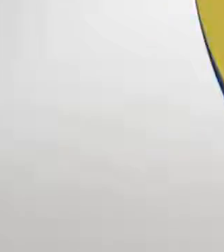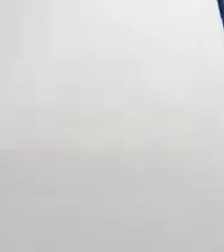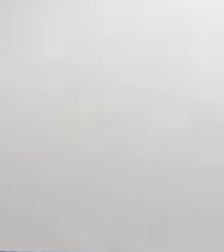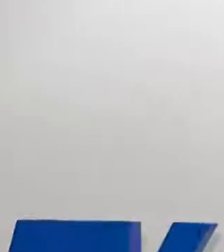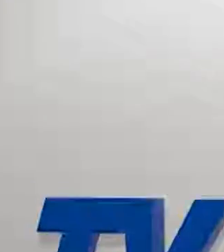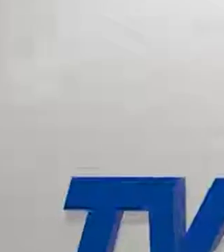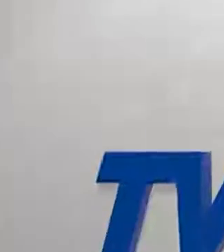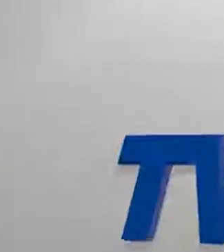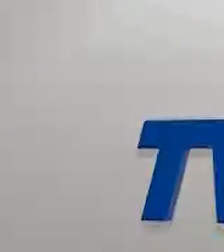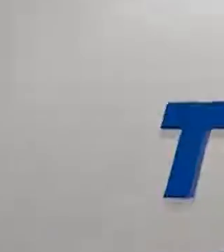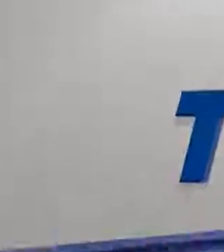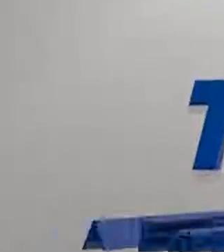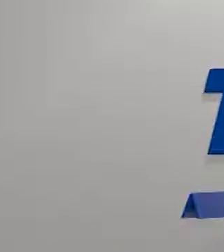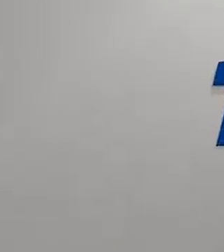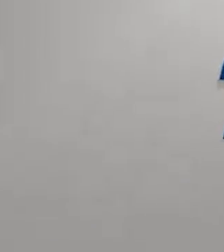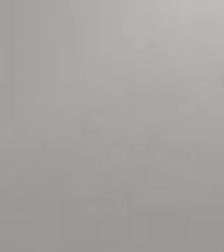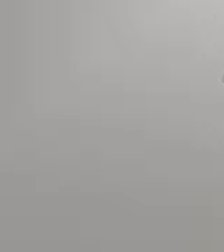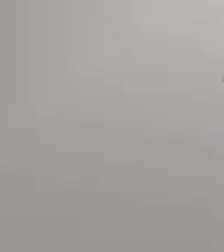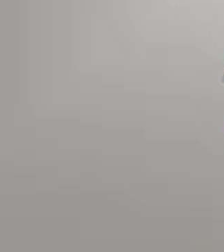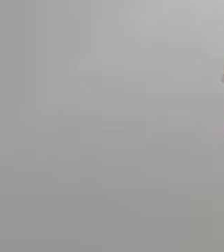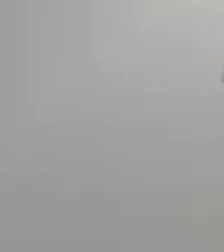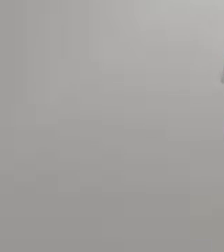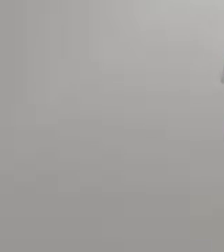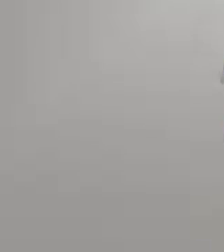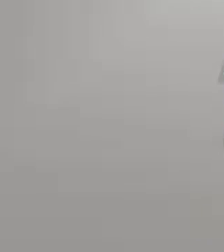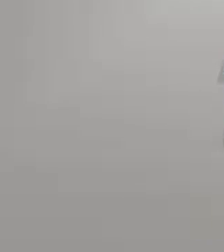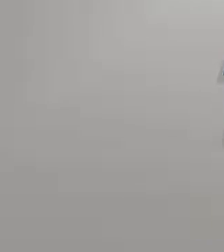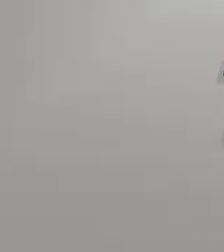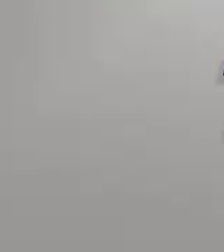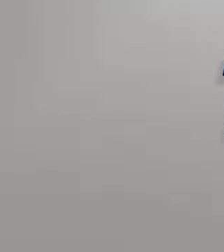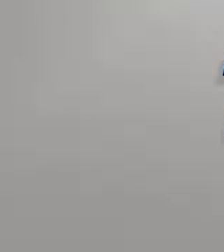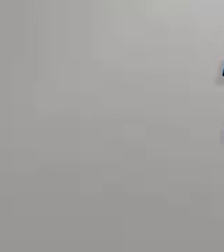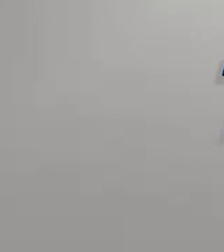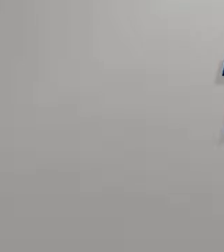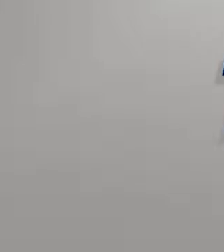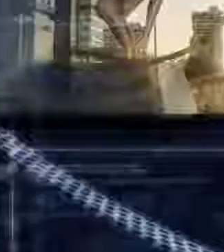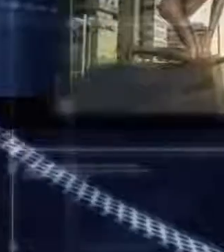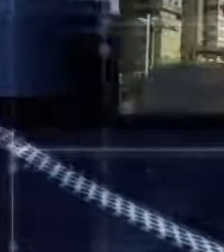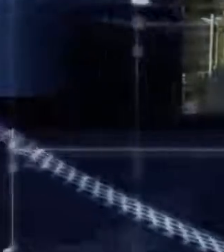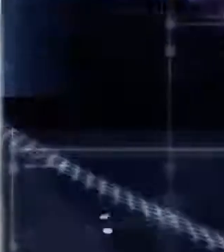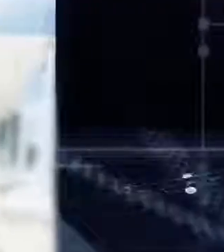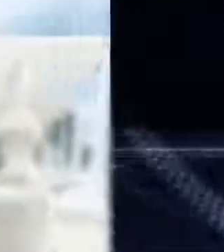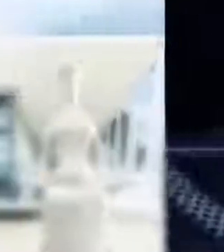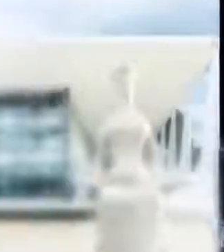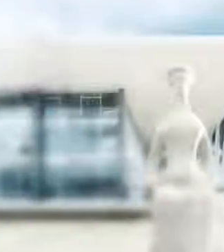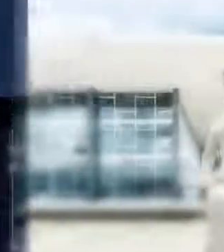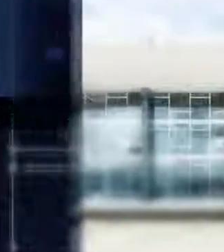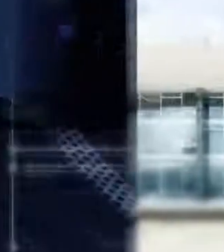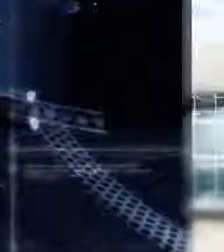TV Fortaleza, a emissora da Casa do Povo.